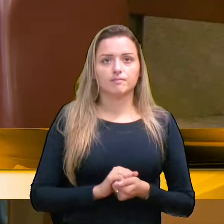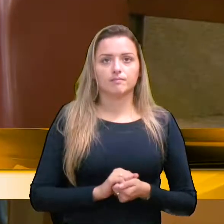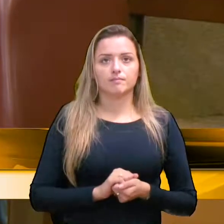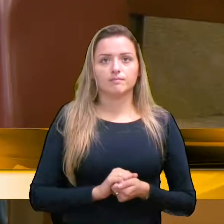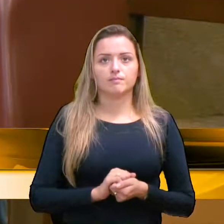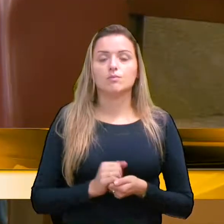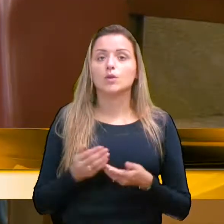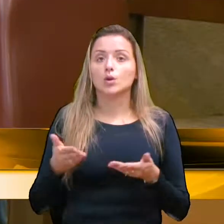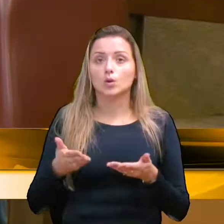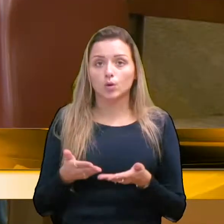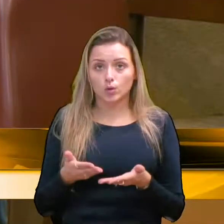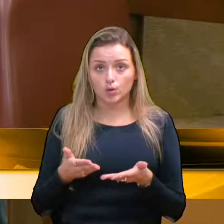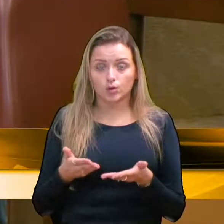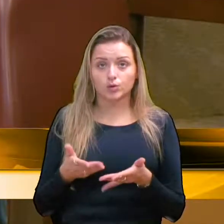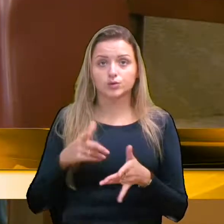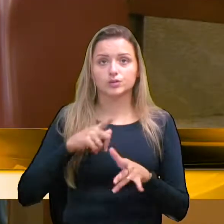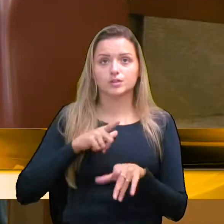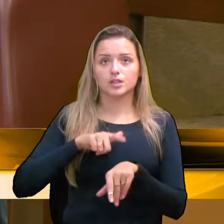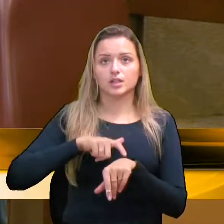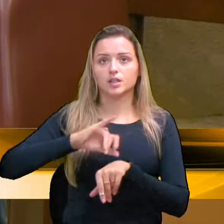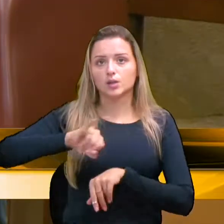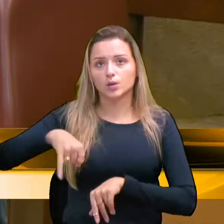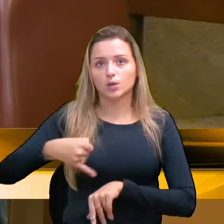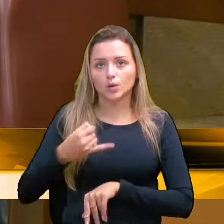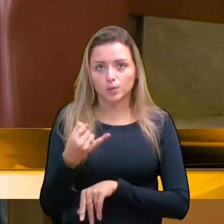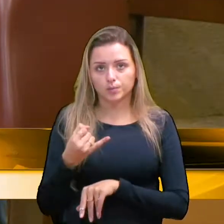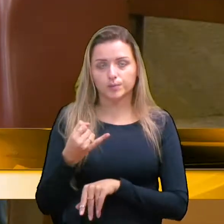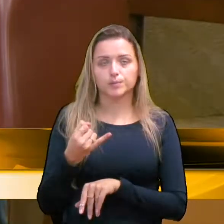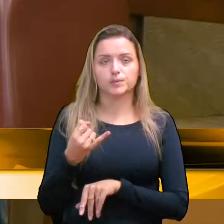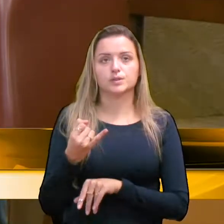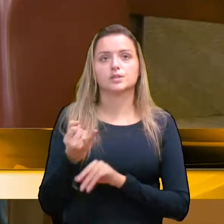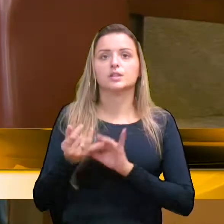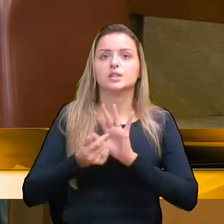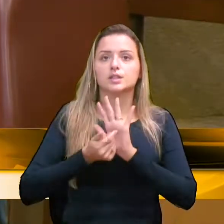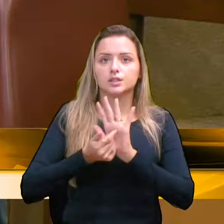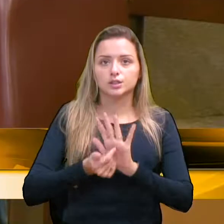Então, hoje estamos tendo a oportunidade